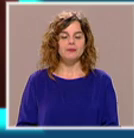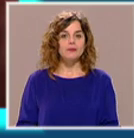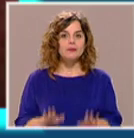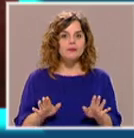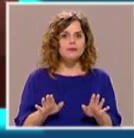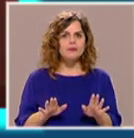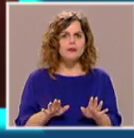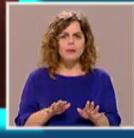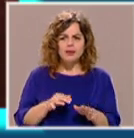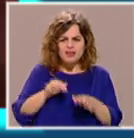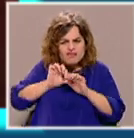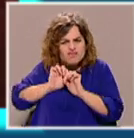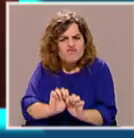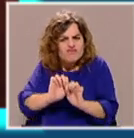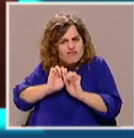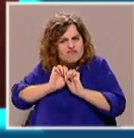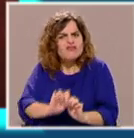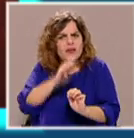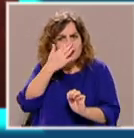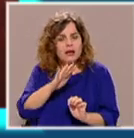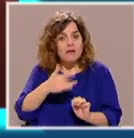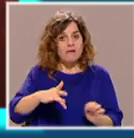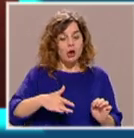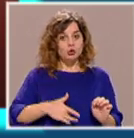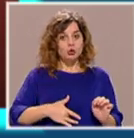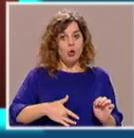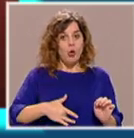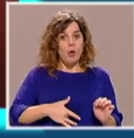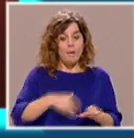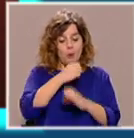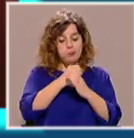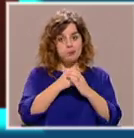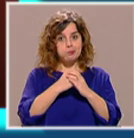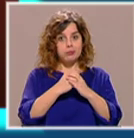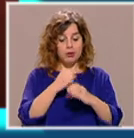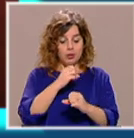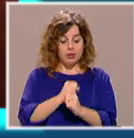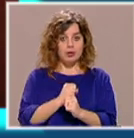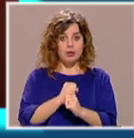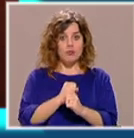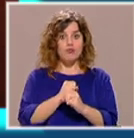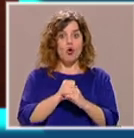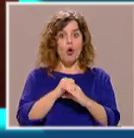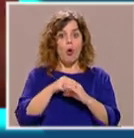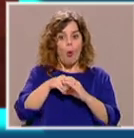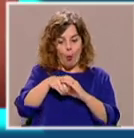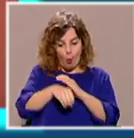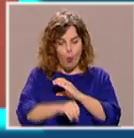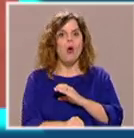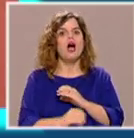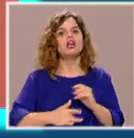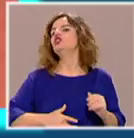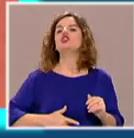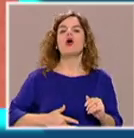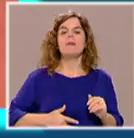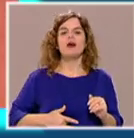Estamos a ser empurrados. Vamos entrar no estômago. Assim que a válvula se abrir, entramos para o estômago, um